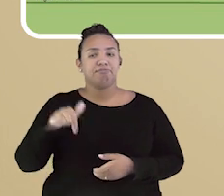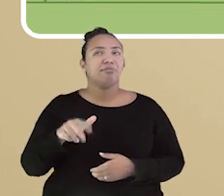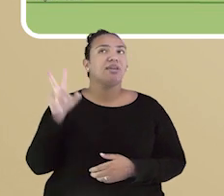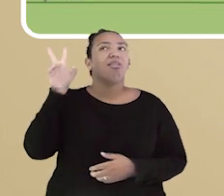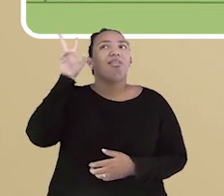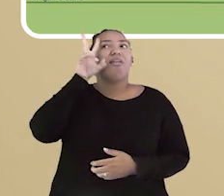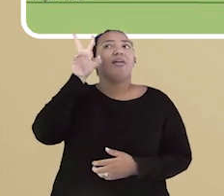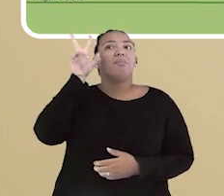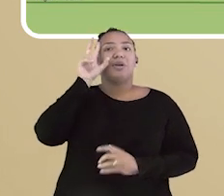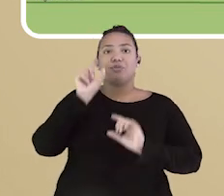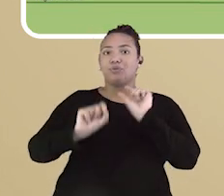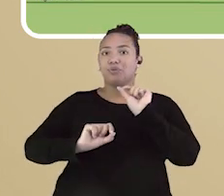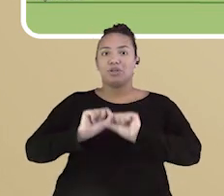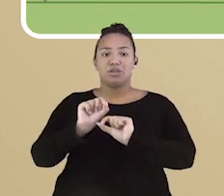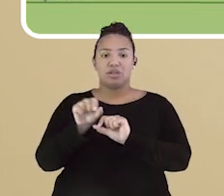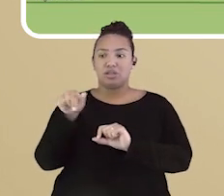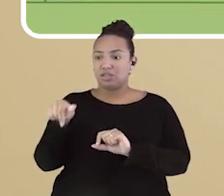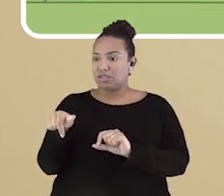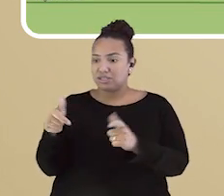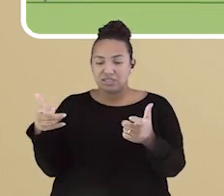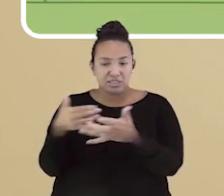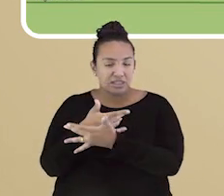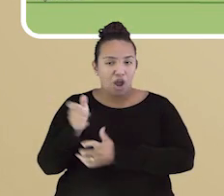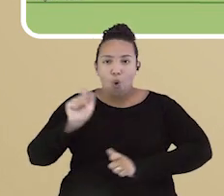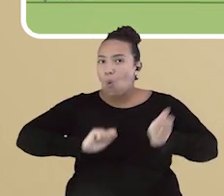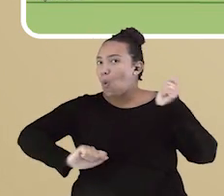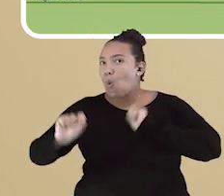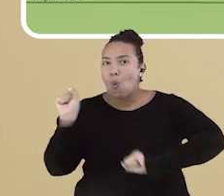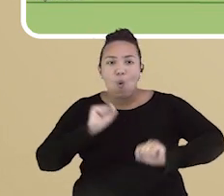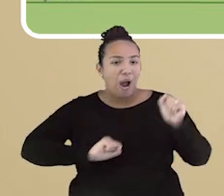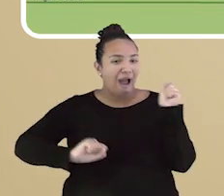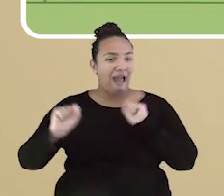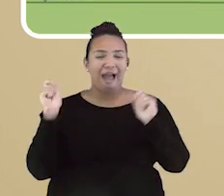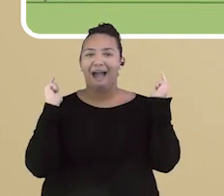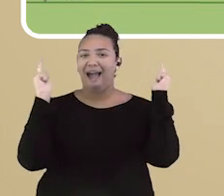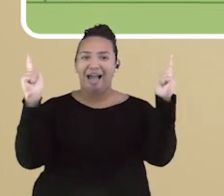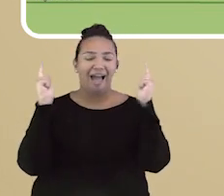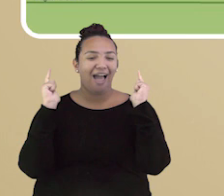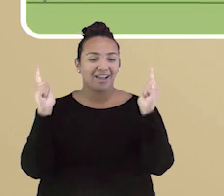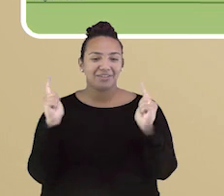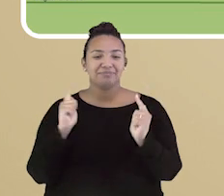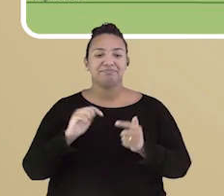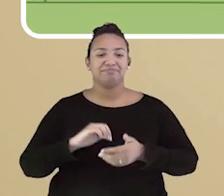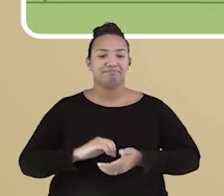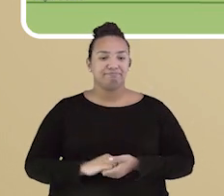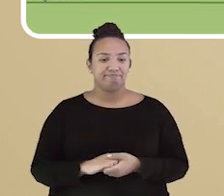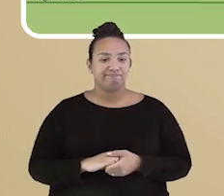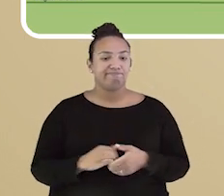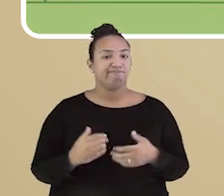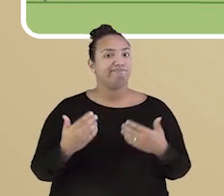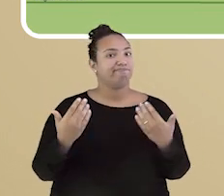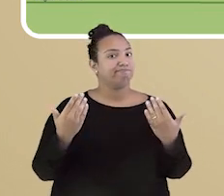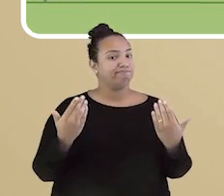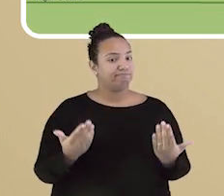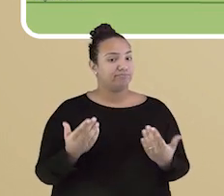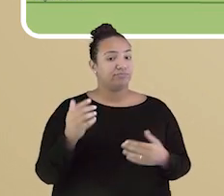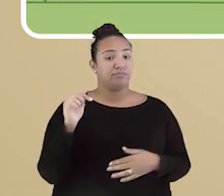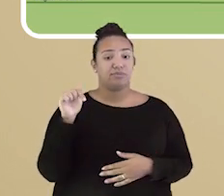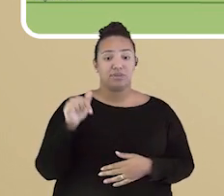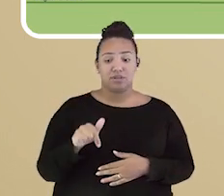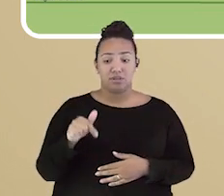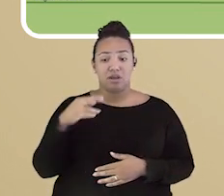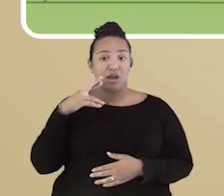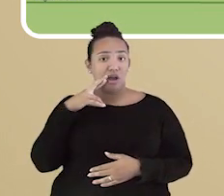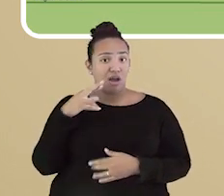contava como a vida na cidade era agitada e animada. Tanto falar sobre a vida na cidade, o rato da cidade